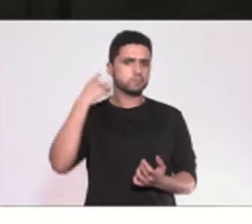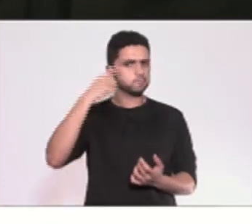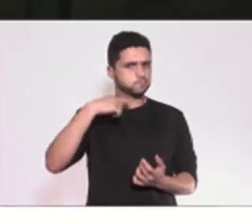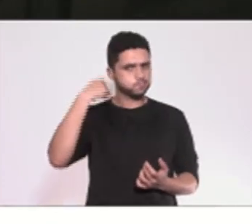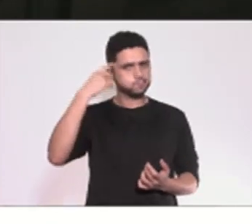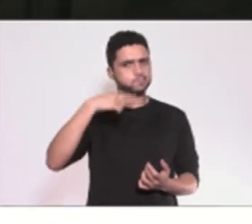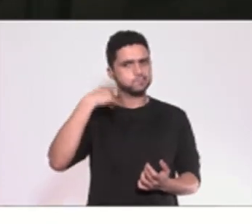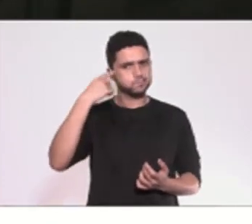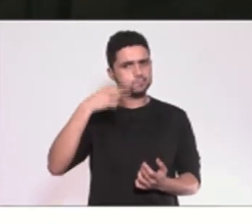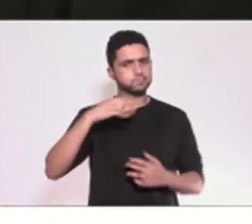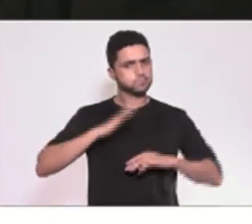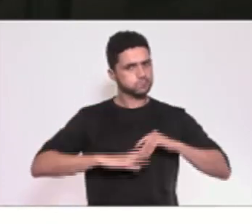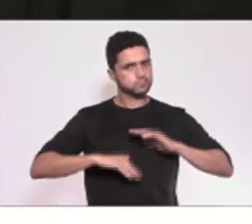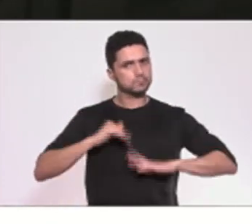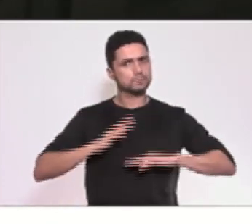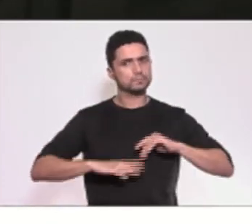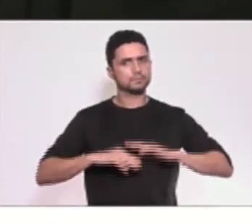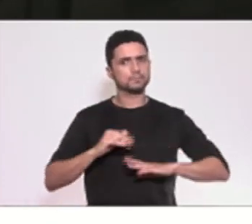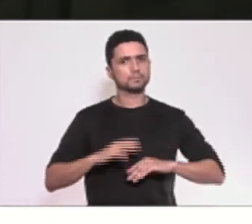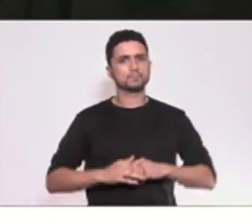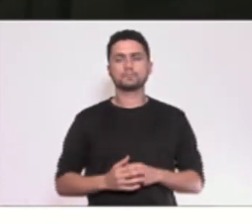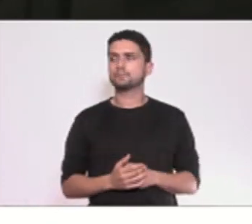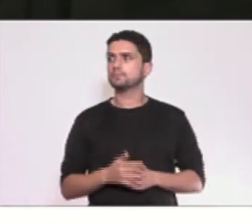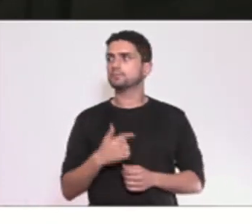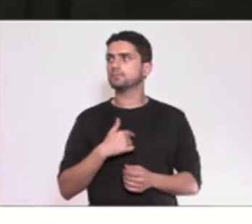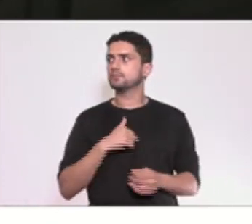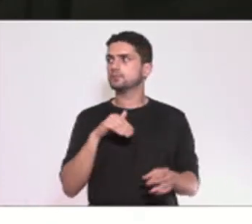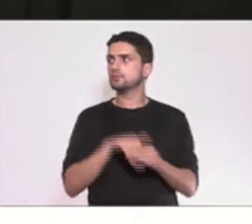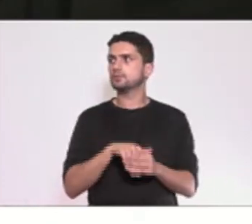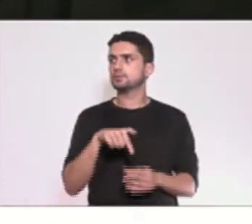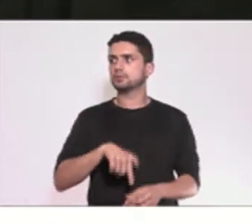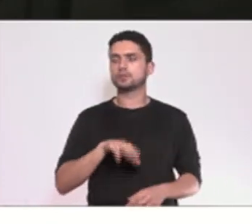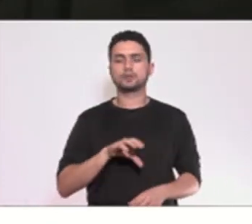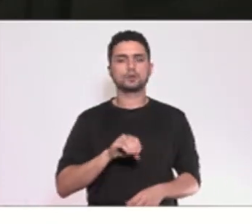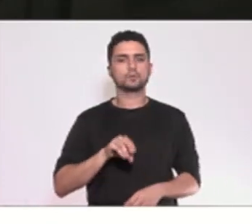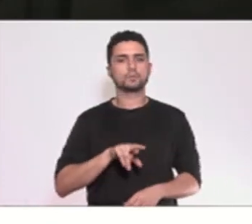corregedor. Como poderia eu, senhor presidente,